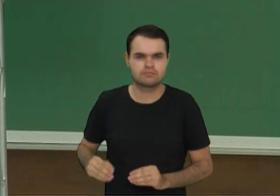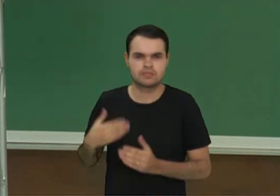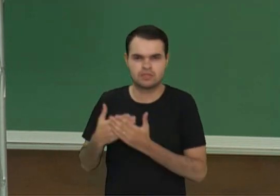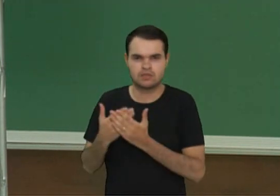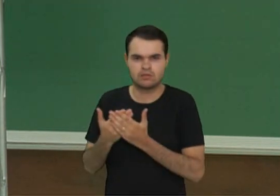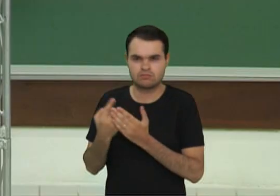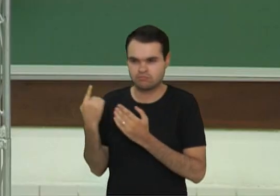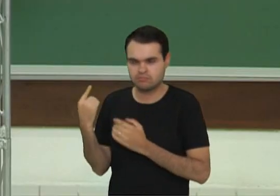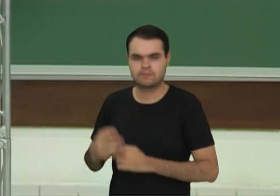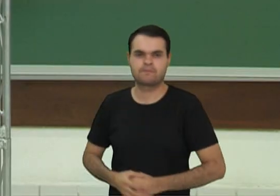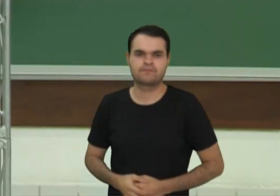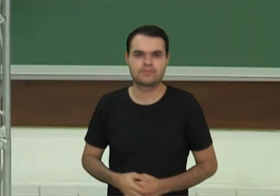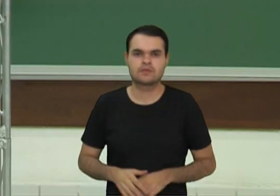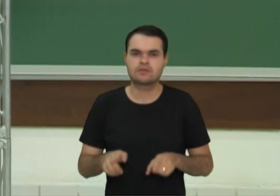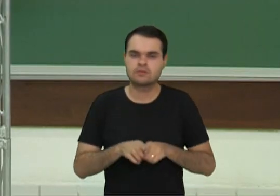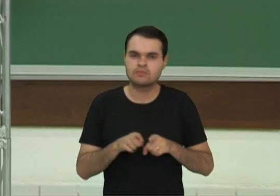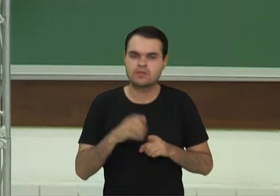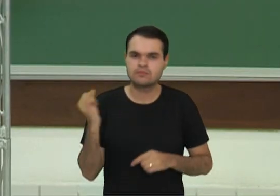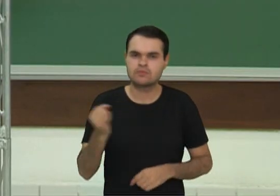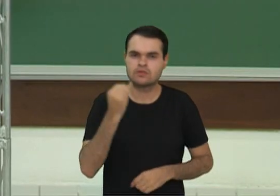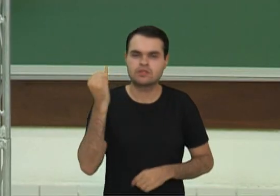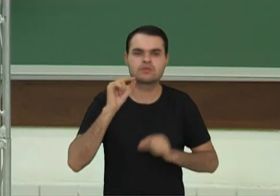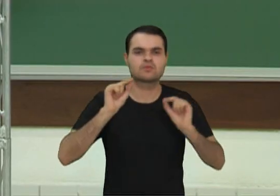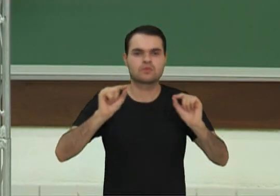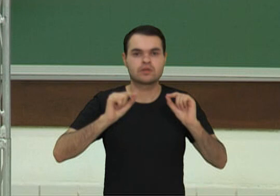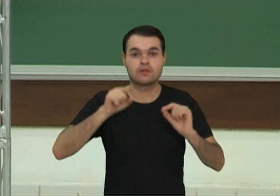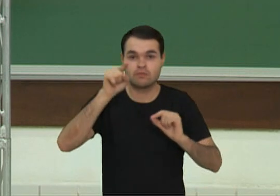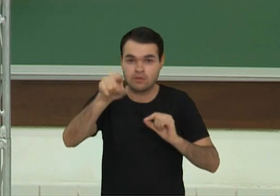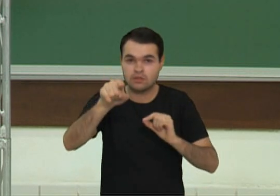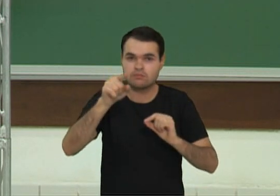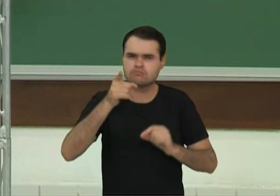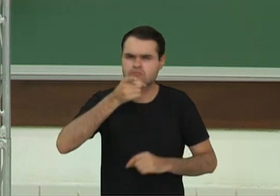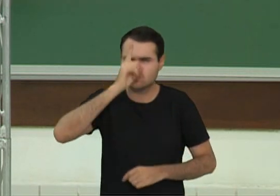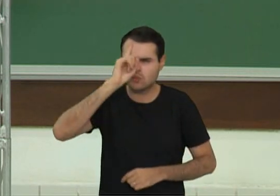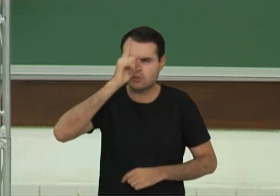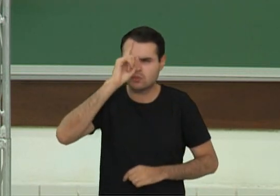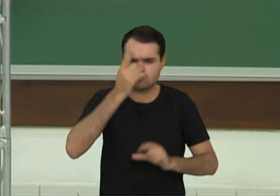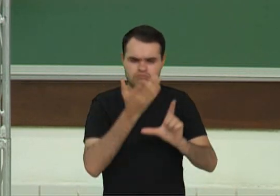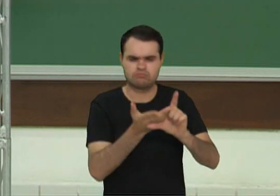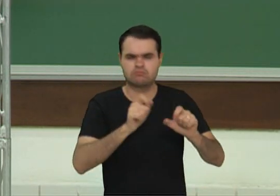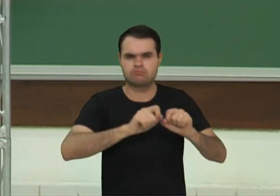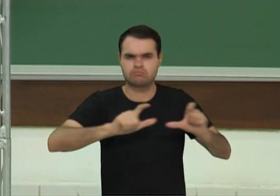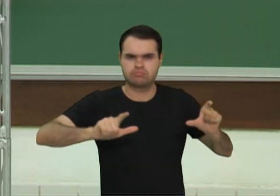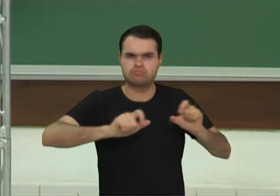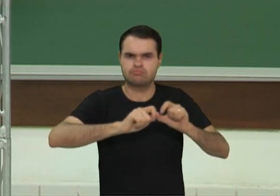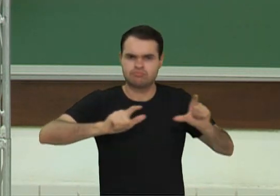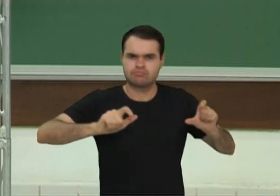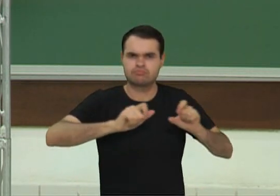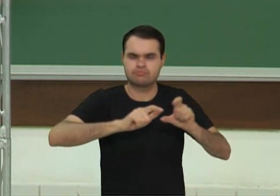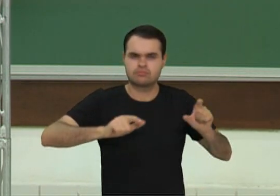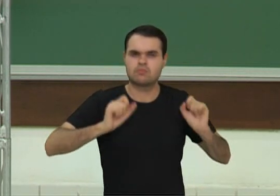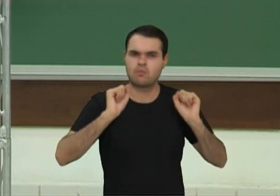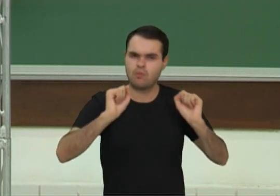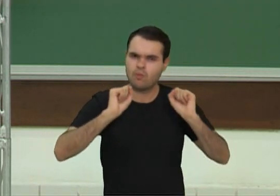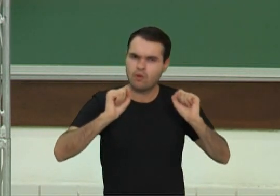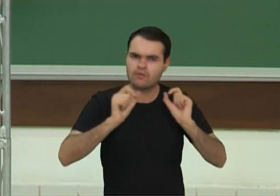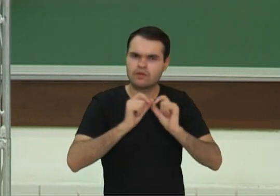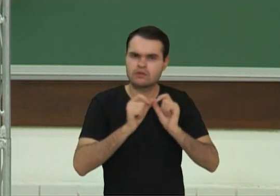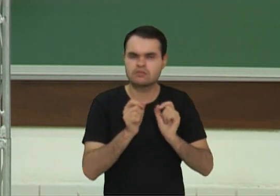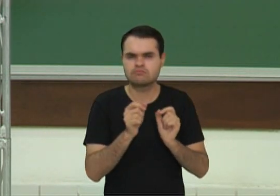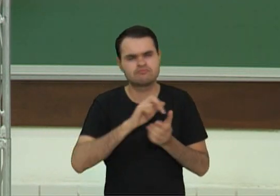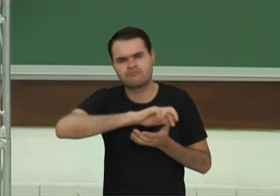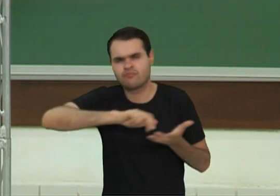aula de hoje. E também quero destacar a importância do acesso diário ao Google Classroom. E você pode fazer o acesso ao Google Classroom de